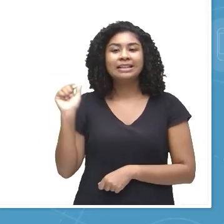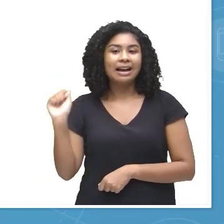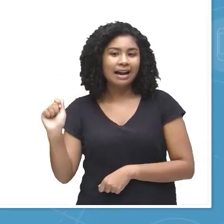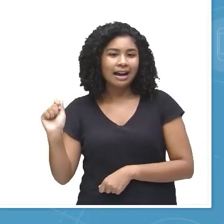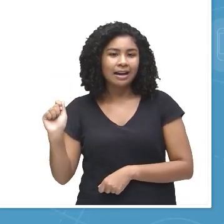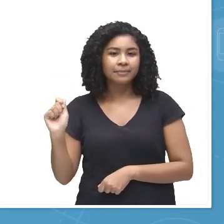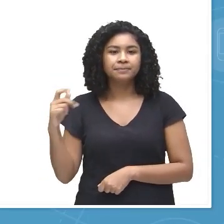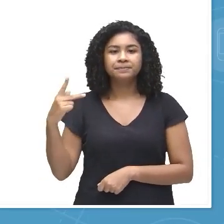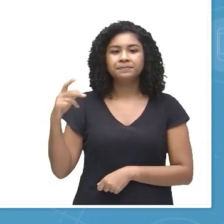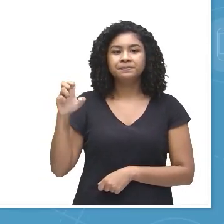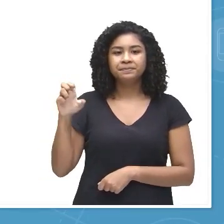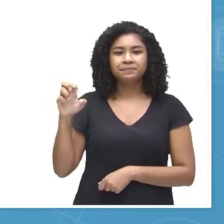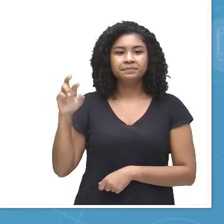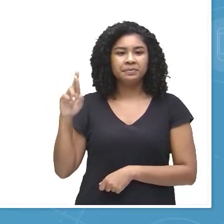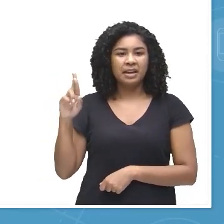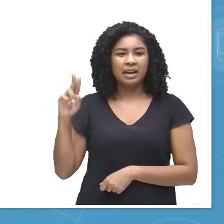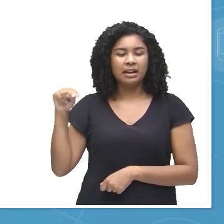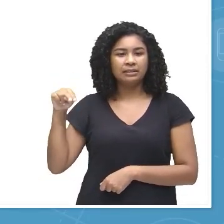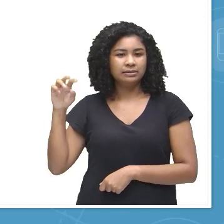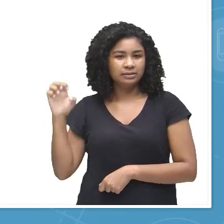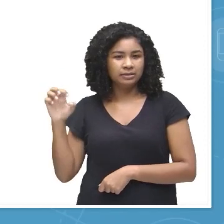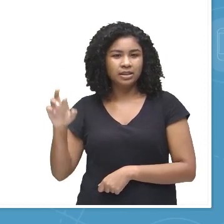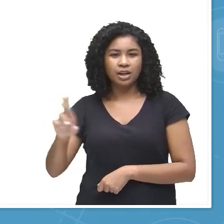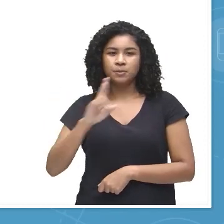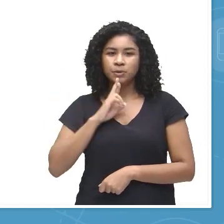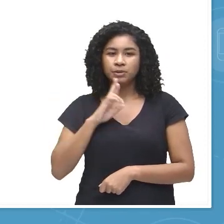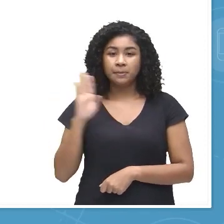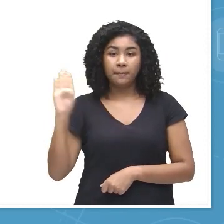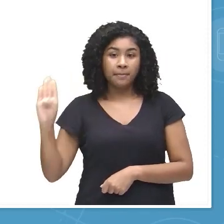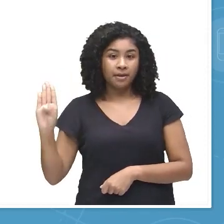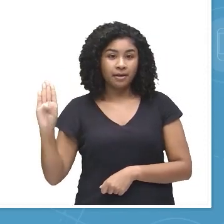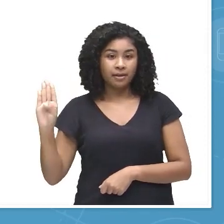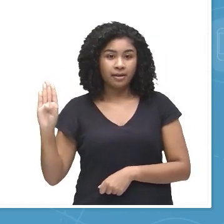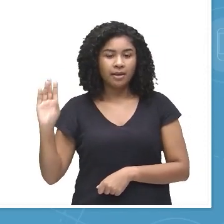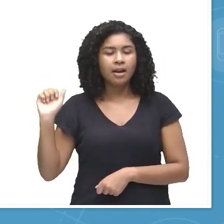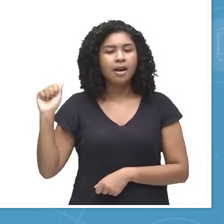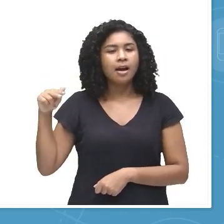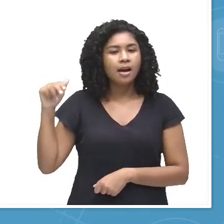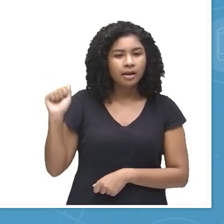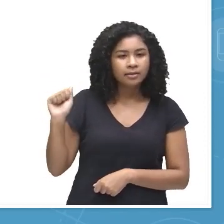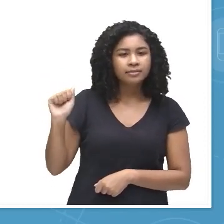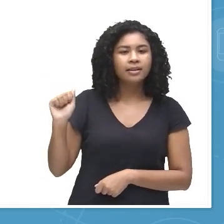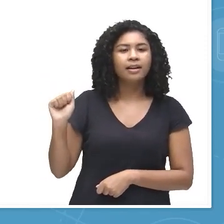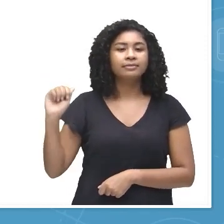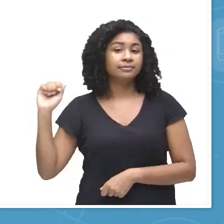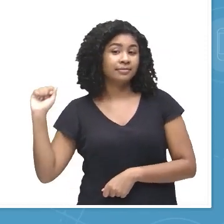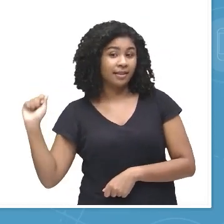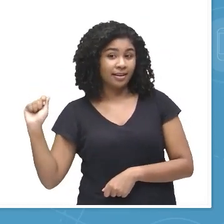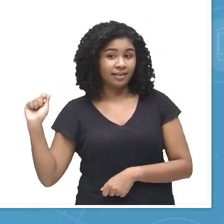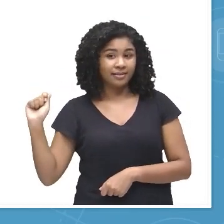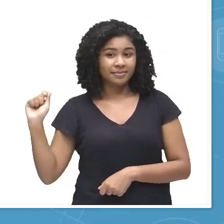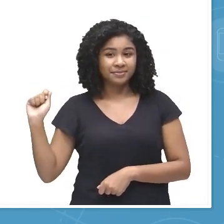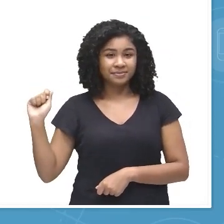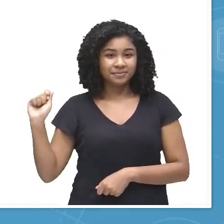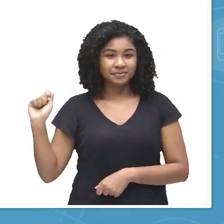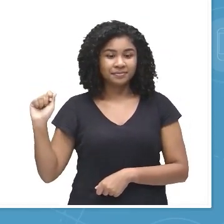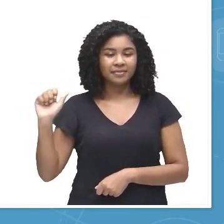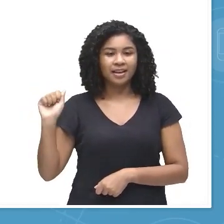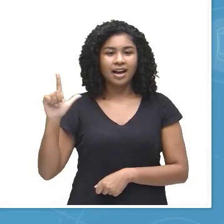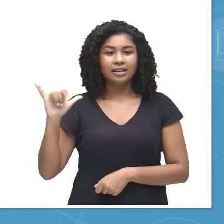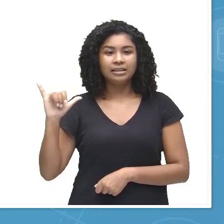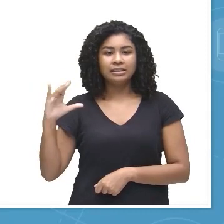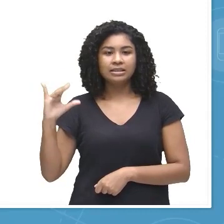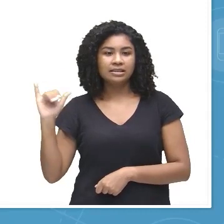também, teve alguém aqui que respondeu a letra A, Ana Melissa respondeu a Alice a letra A